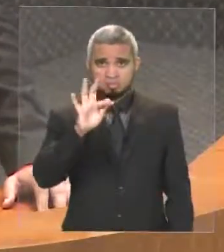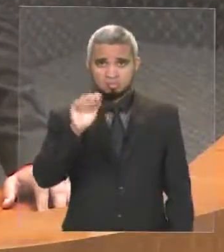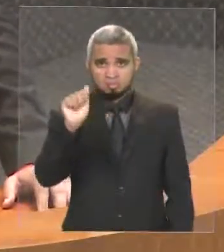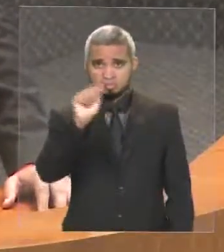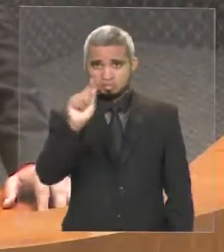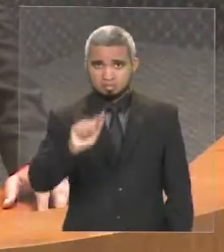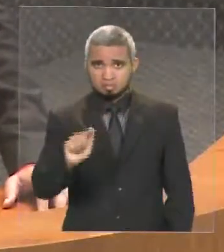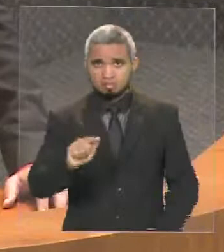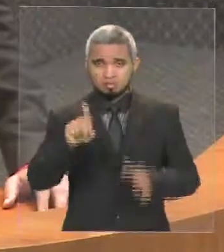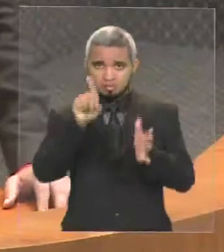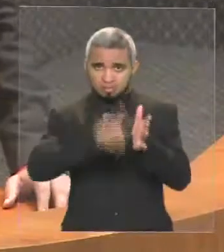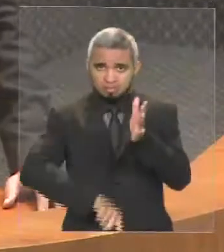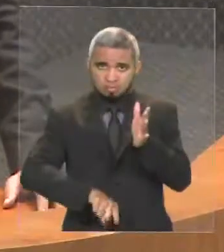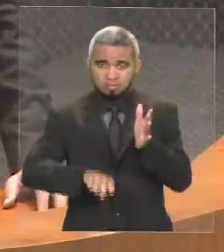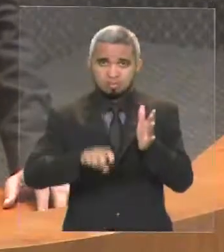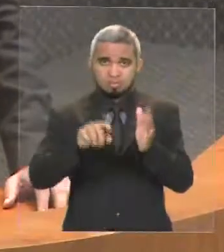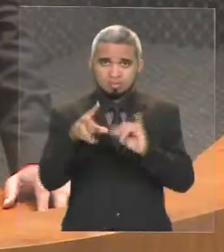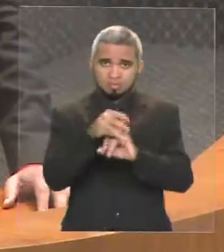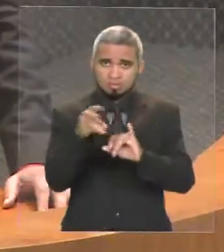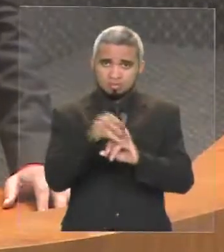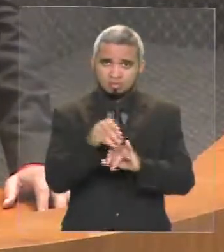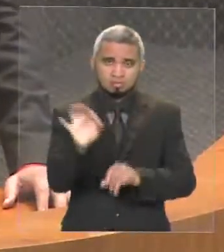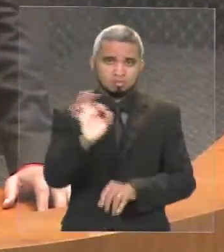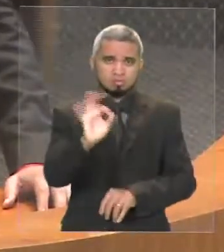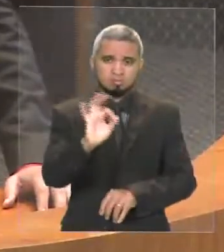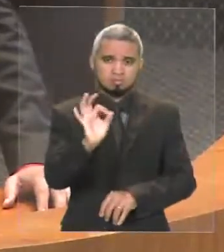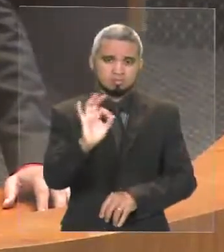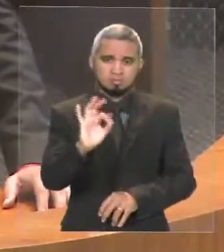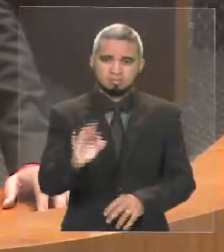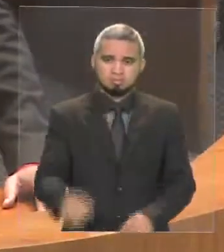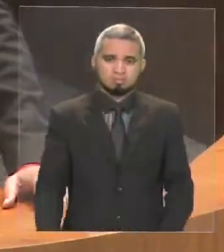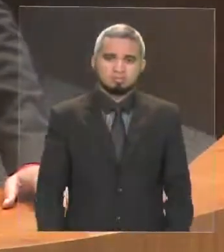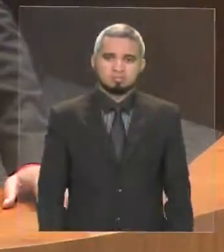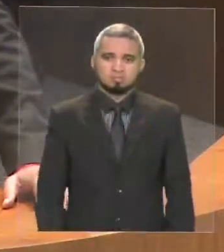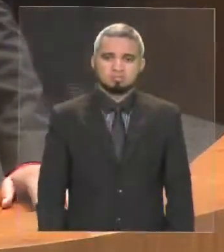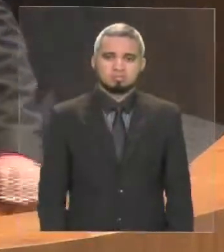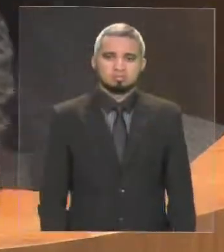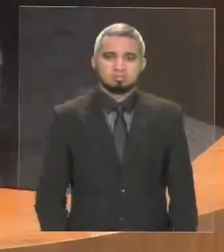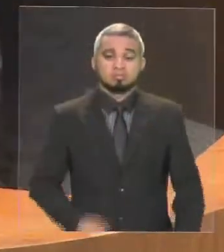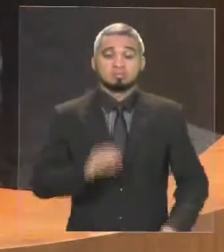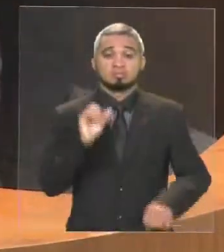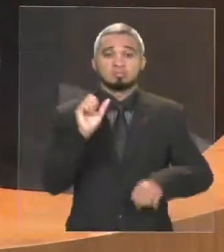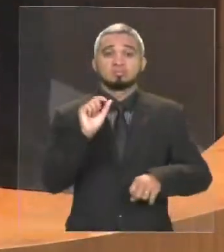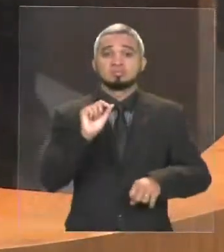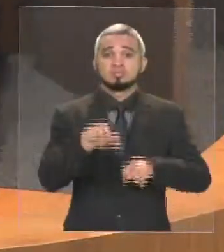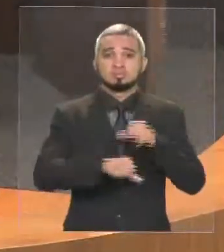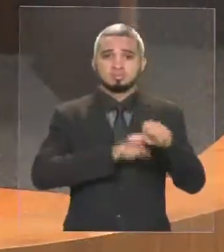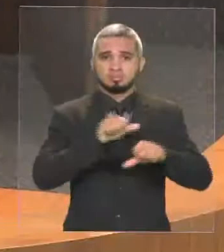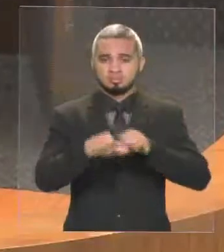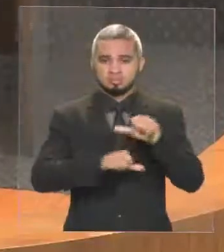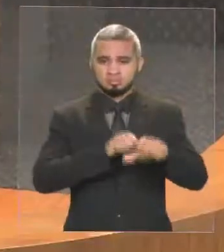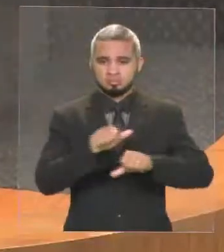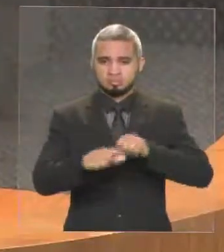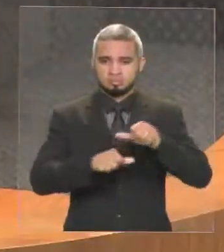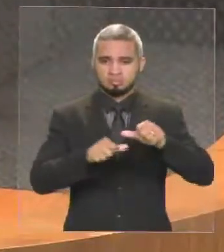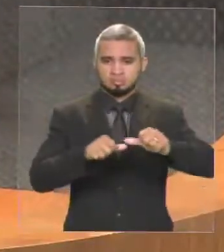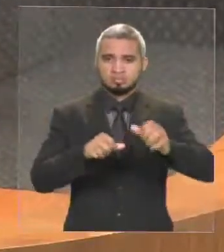imposto para os centros de distribuição. A modificação que